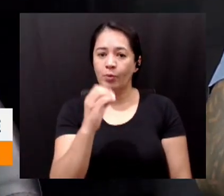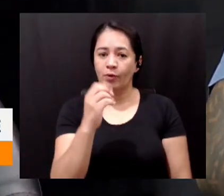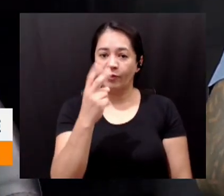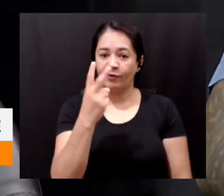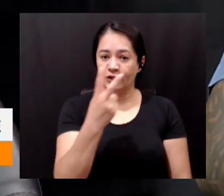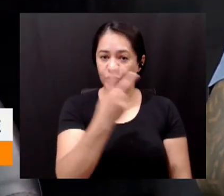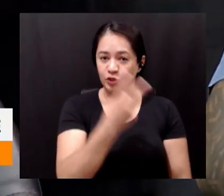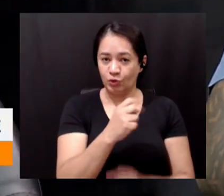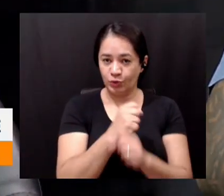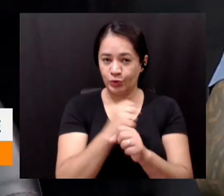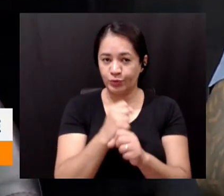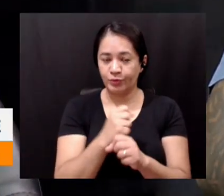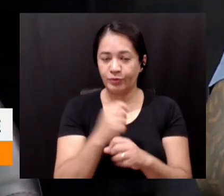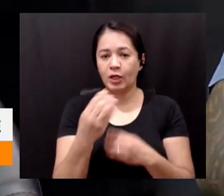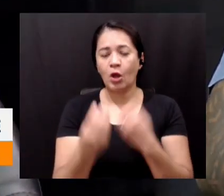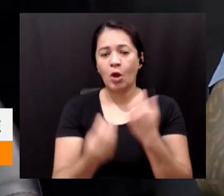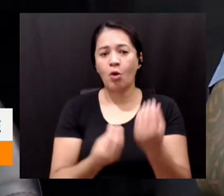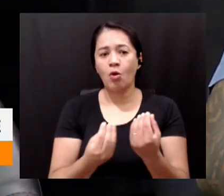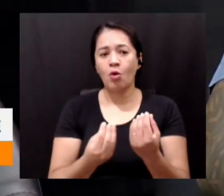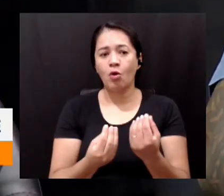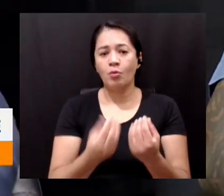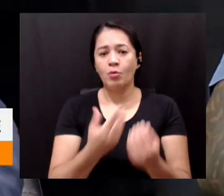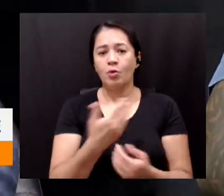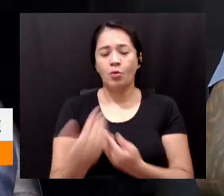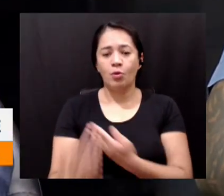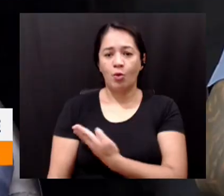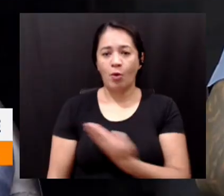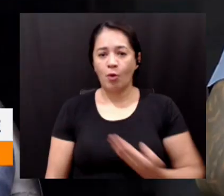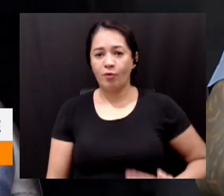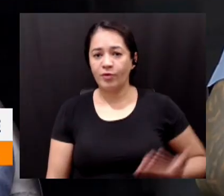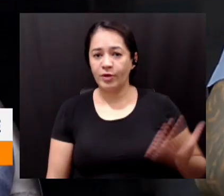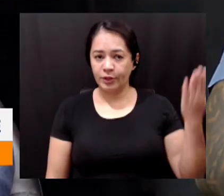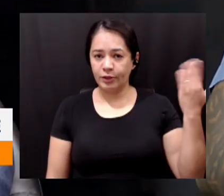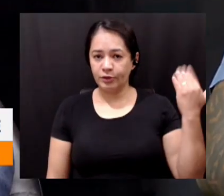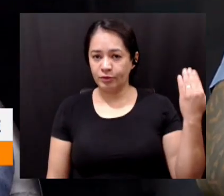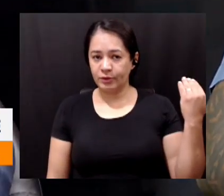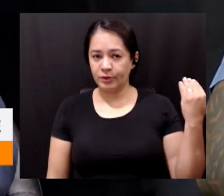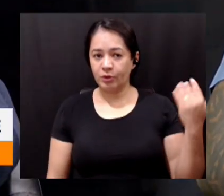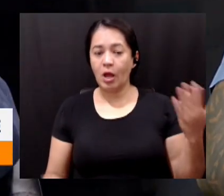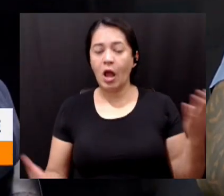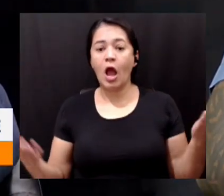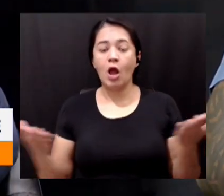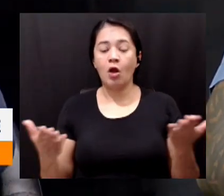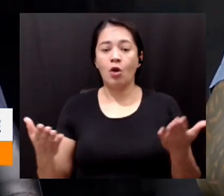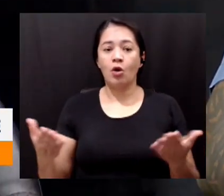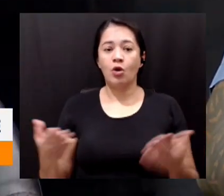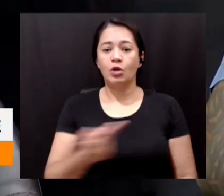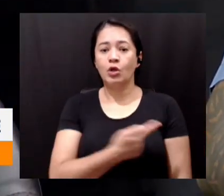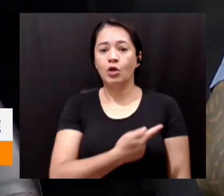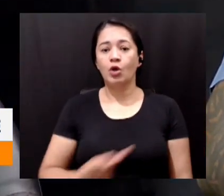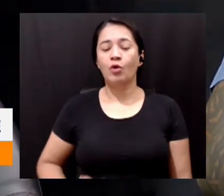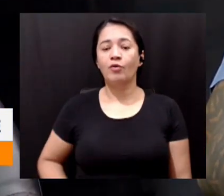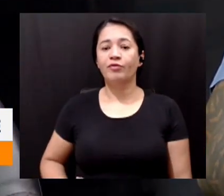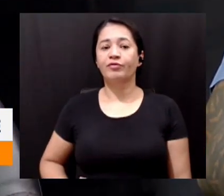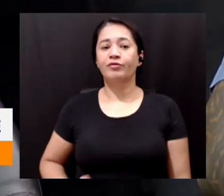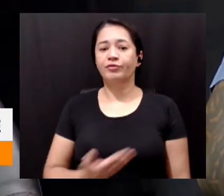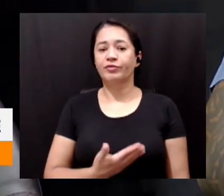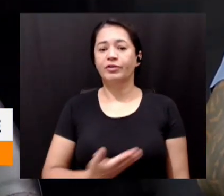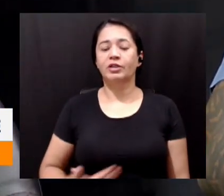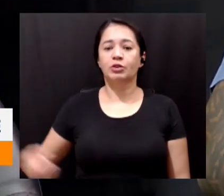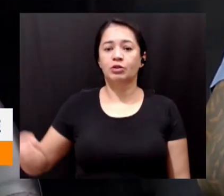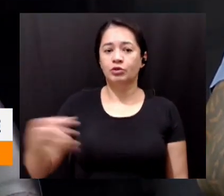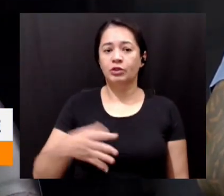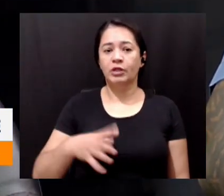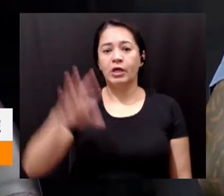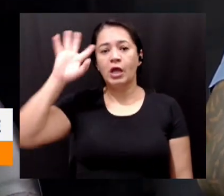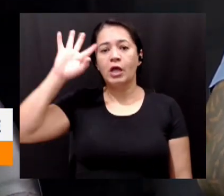no governo anterior, e agora nesse atual governo, eles decidiram resolver